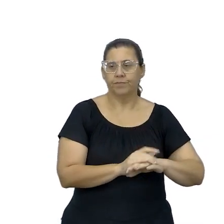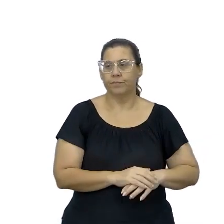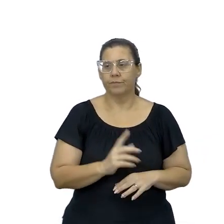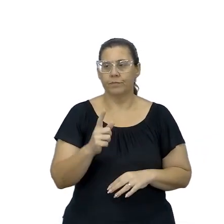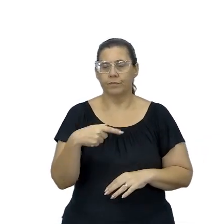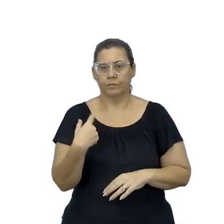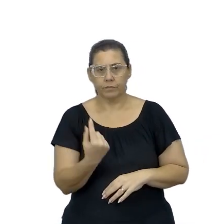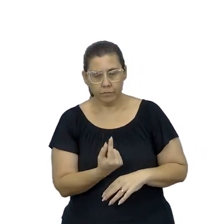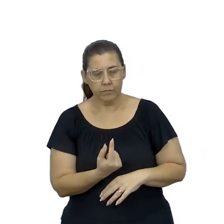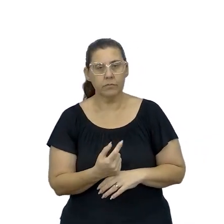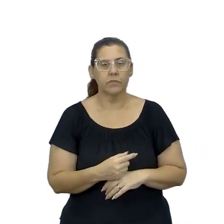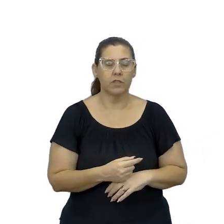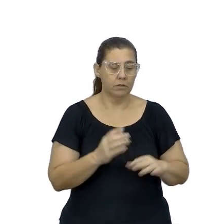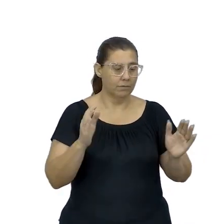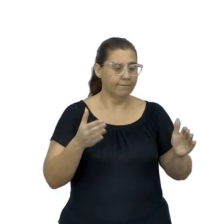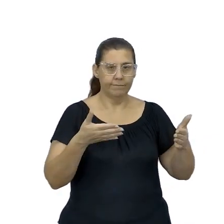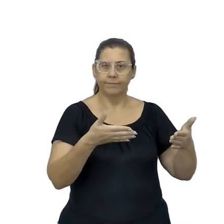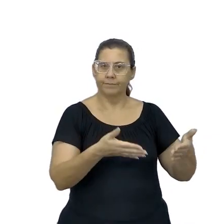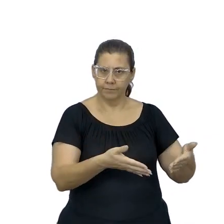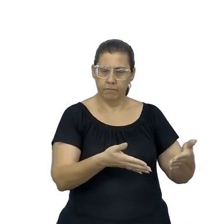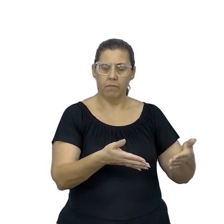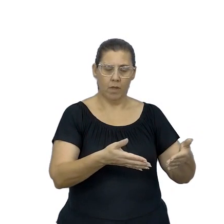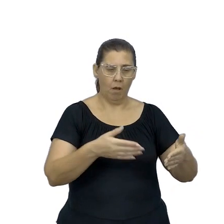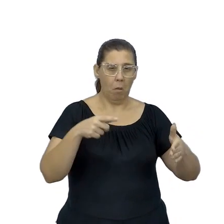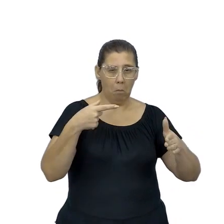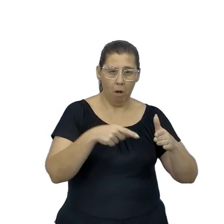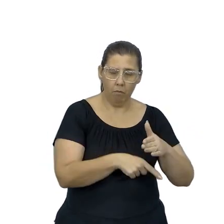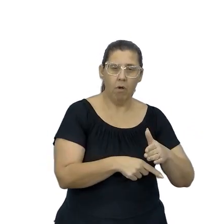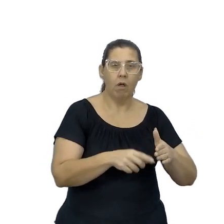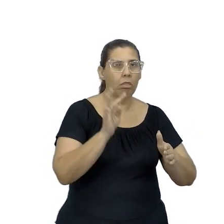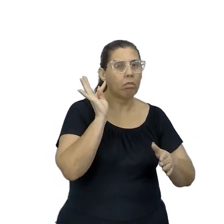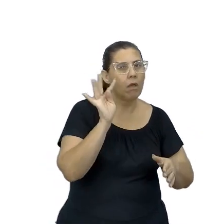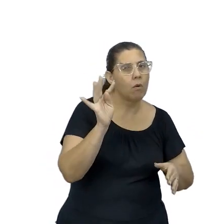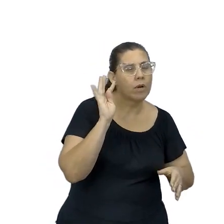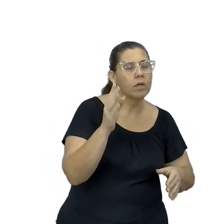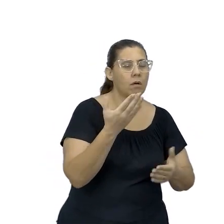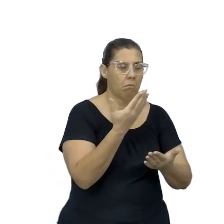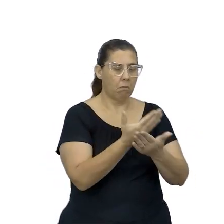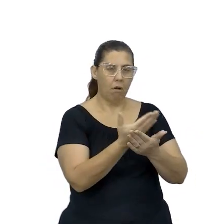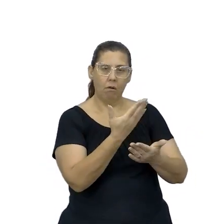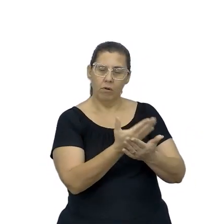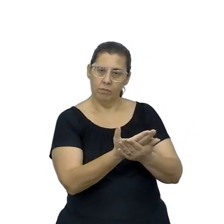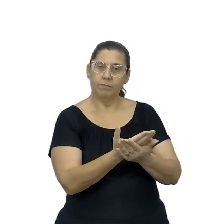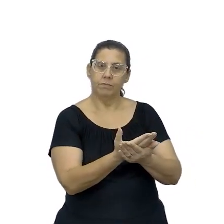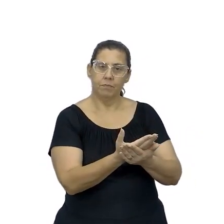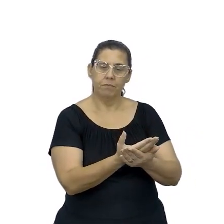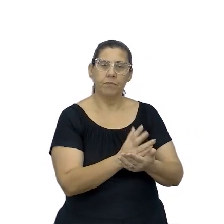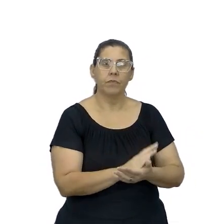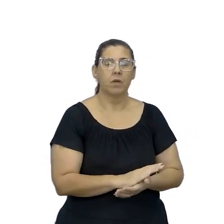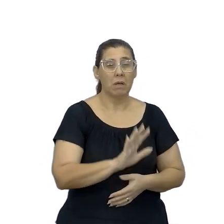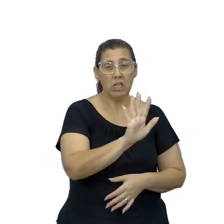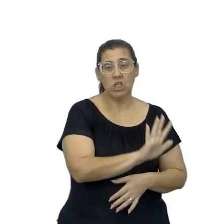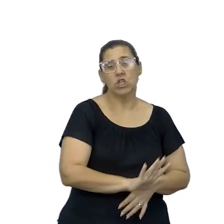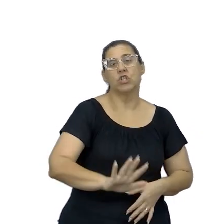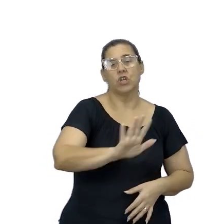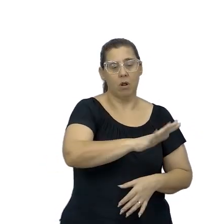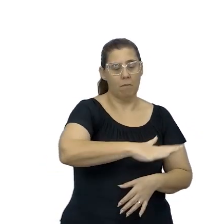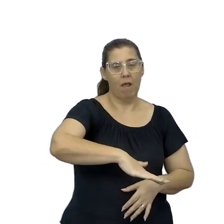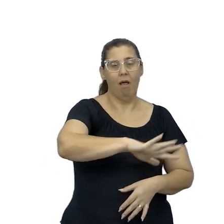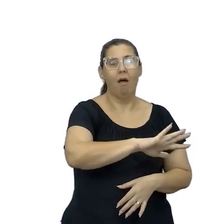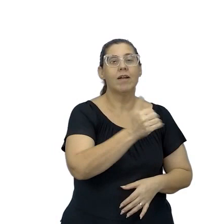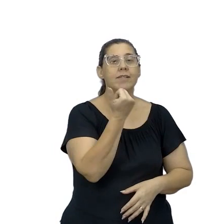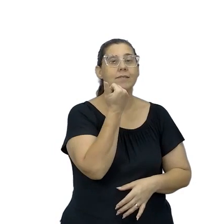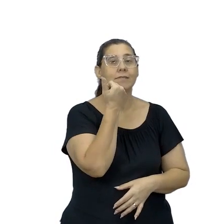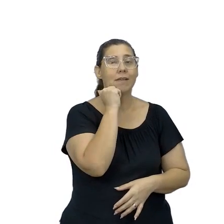gente vai focar, né, um aprofundamento teórico, a gente vai trazer abordagens mais gerais para a área de ciências